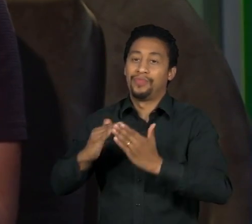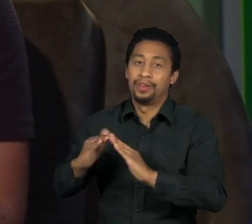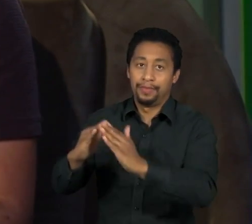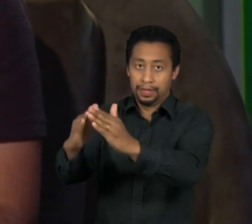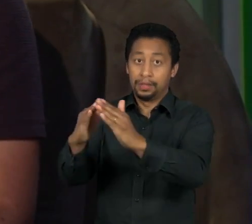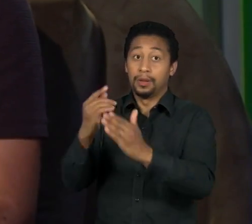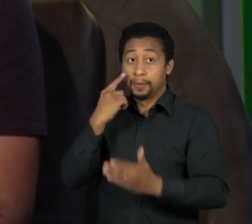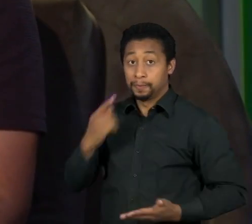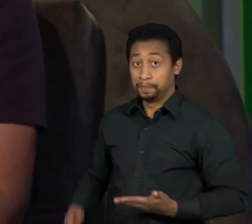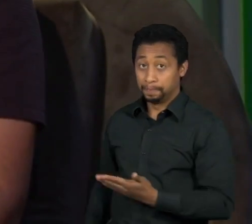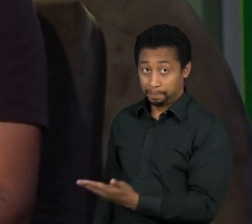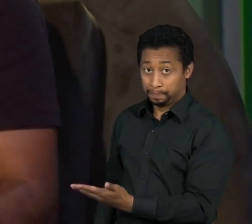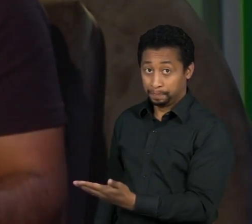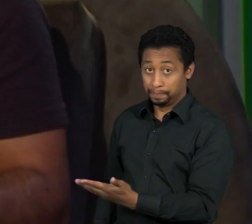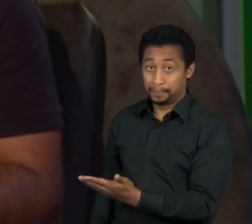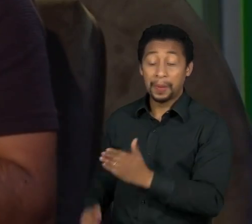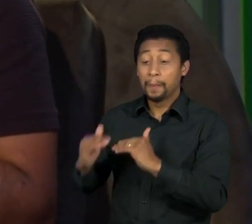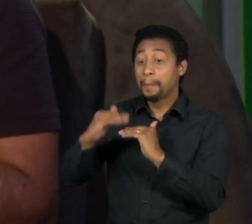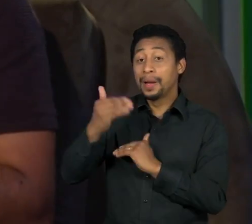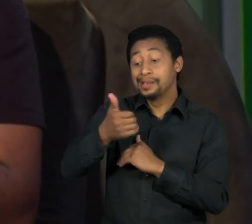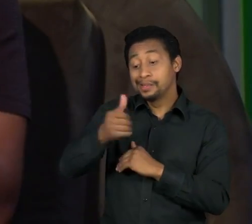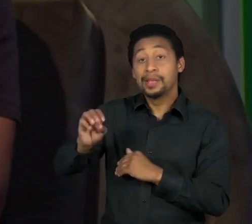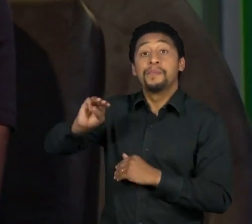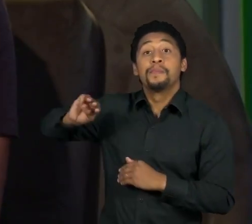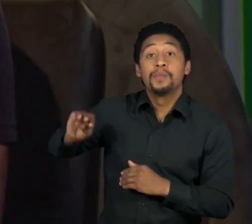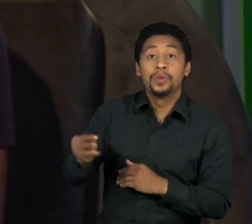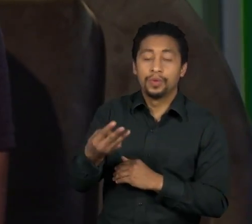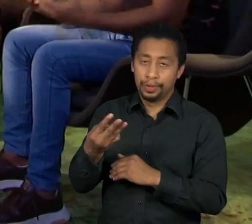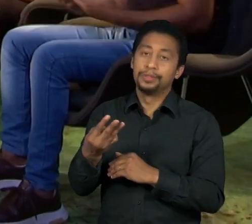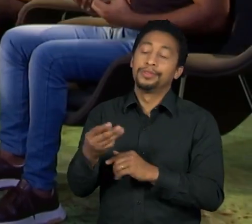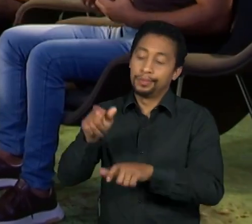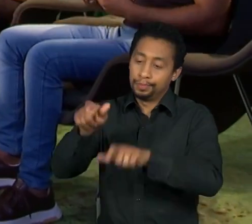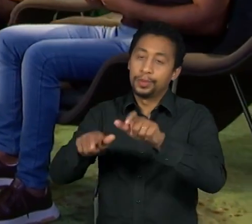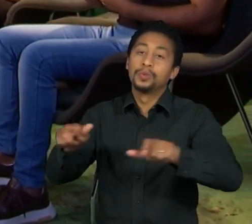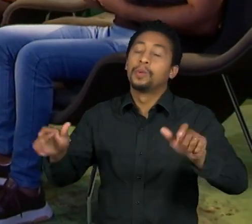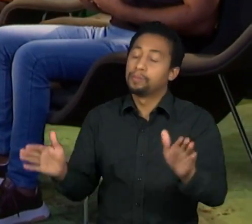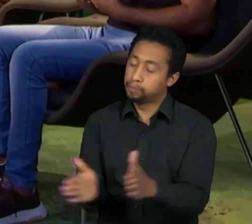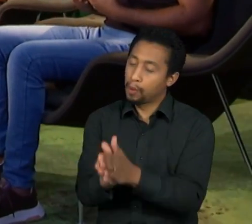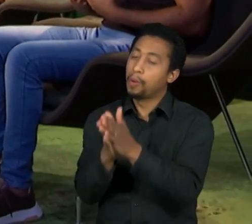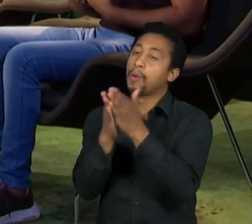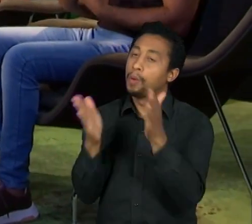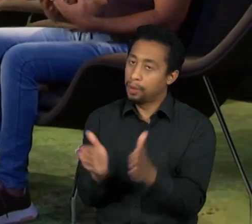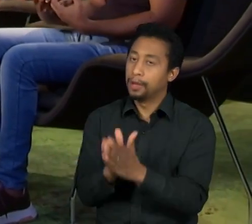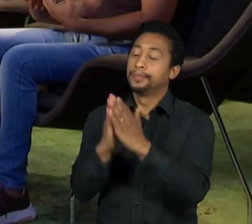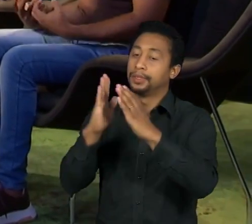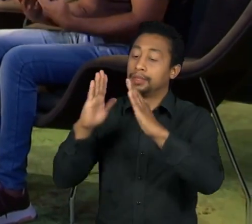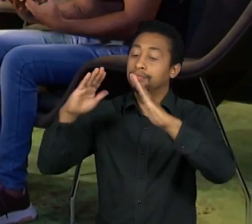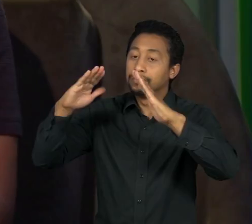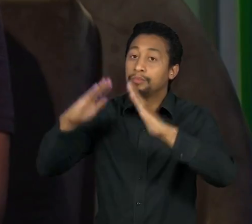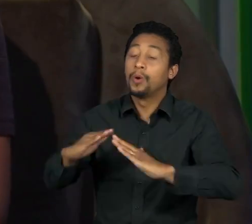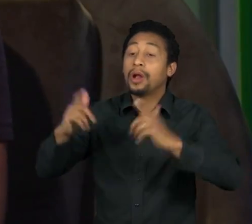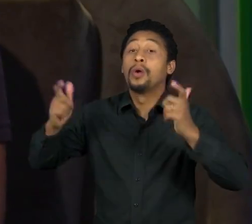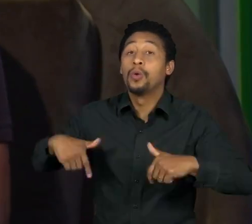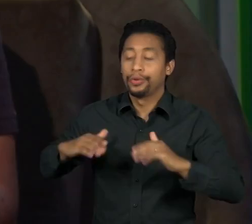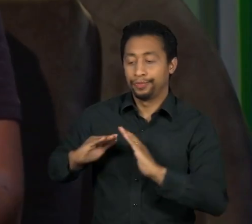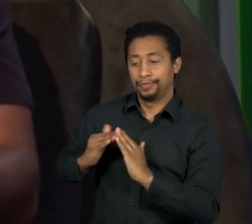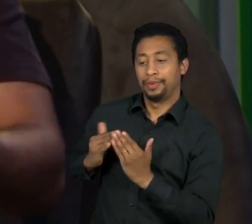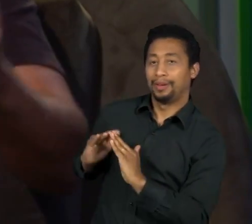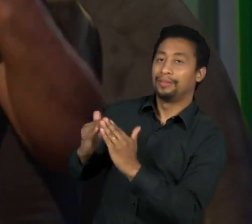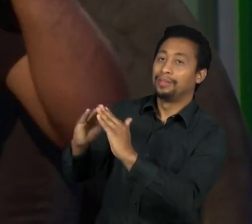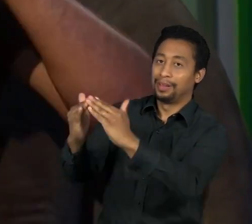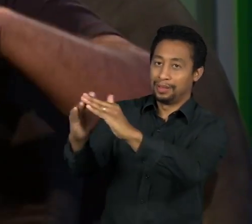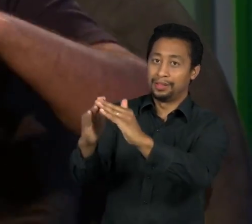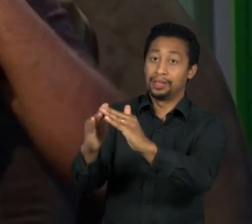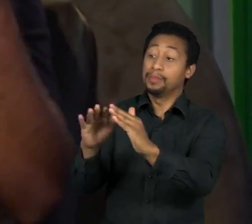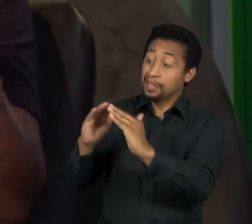pobreza. E sendo desaproveitados. E quando eu falo que a favela e a sua potência está sendo desaproveitada,